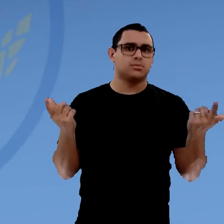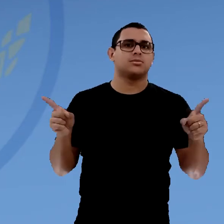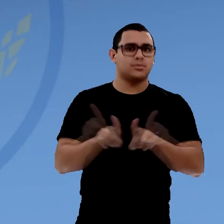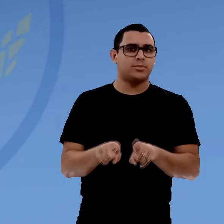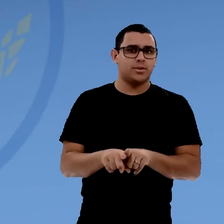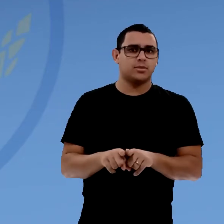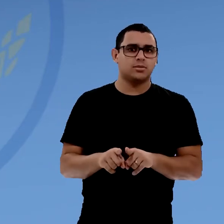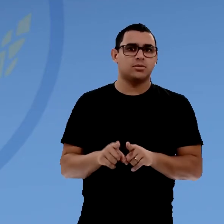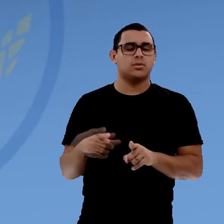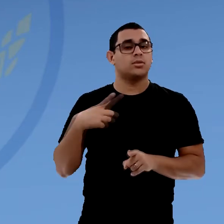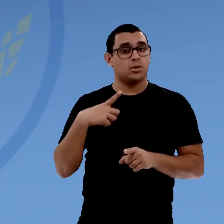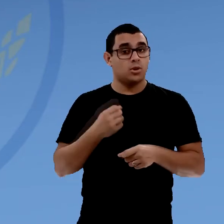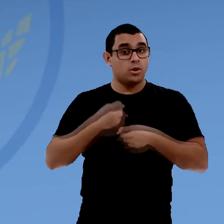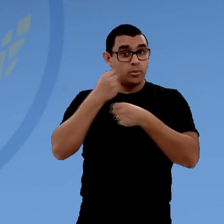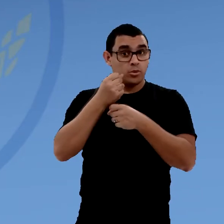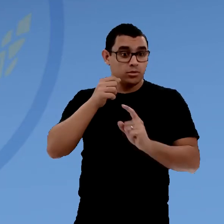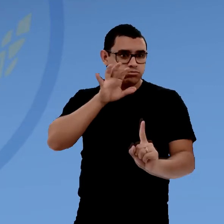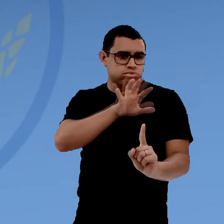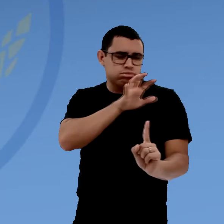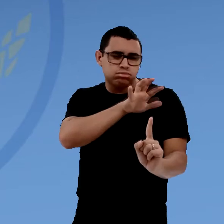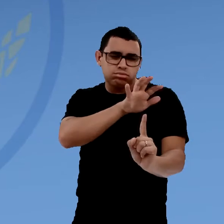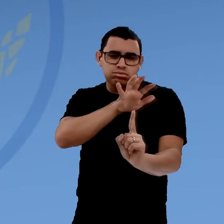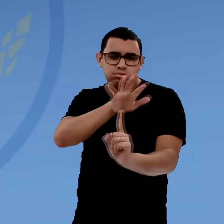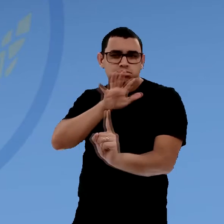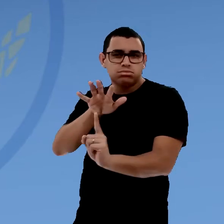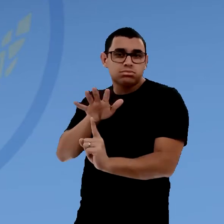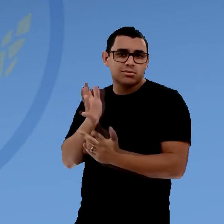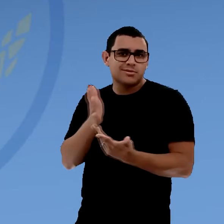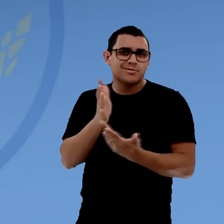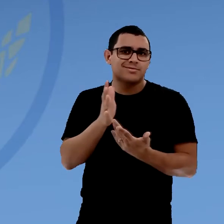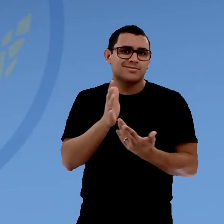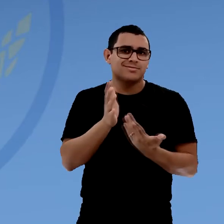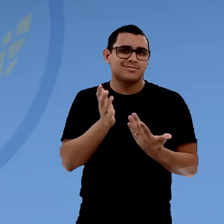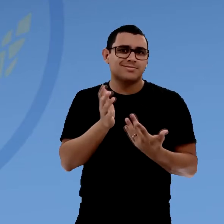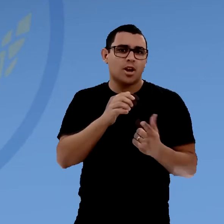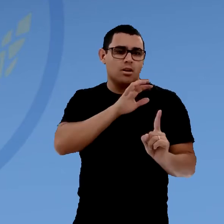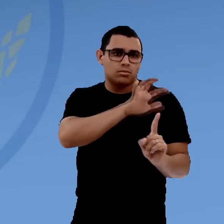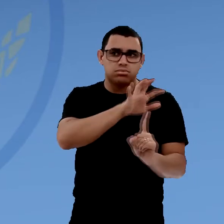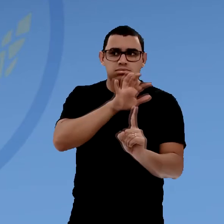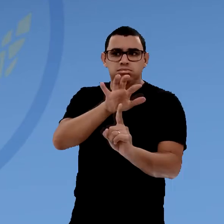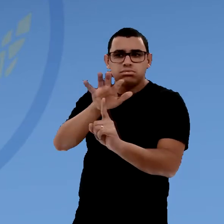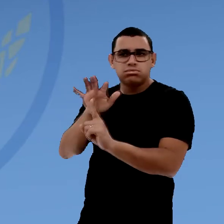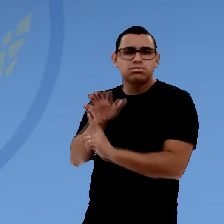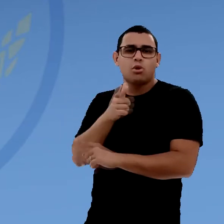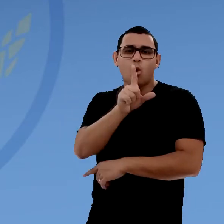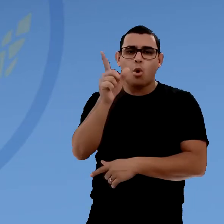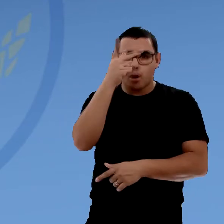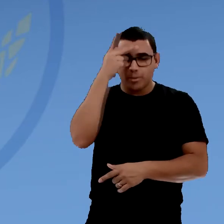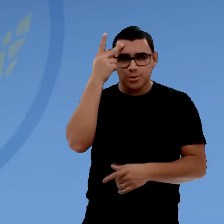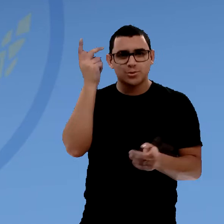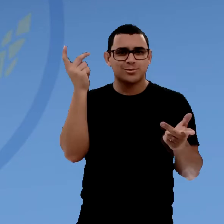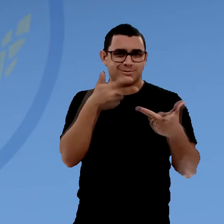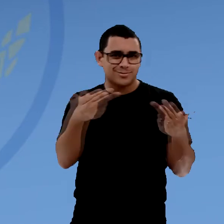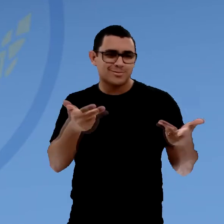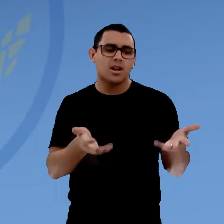financeiro grande. E sendo assim, ele tem o poder de influenciar, o nome já está dizendo, digital influencer. Então ele tem poder de influenciar outras